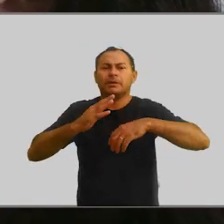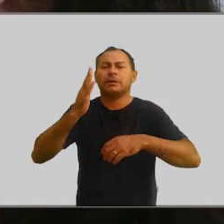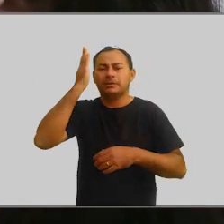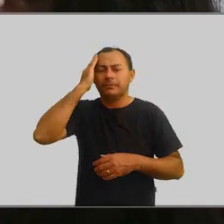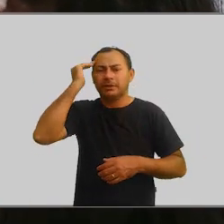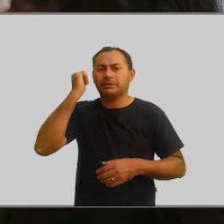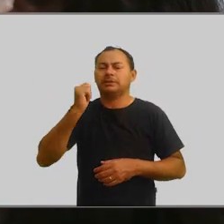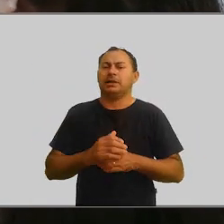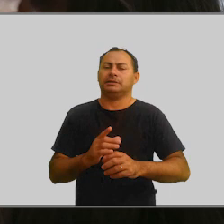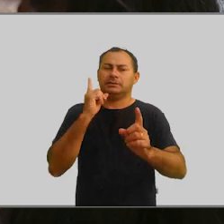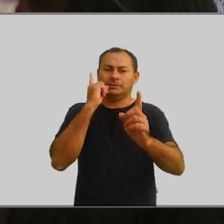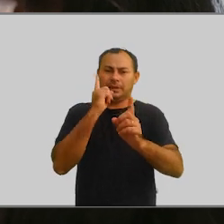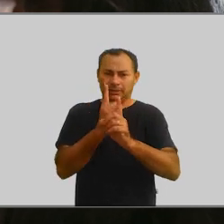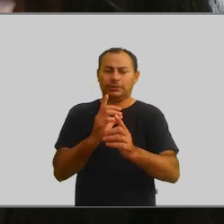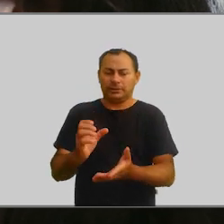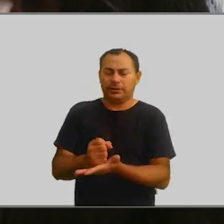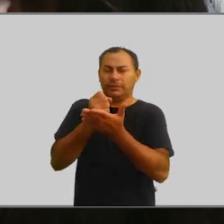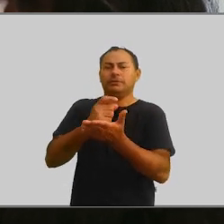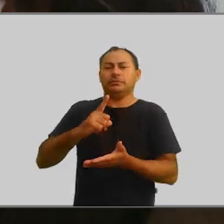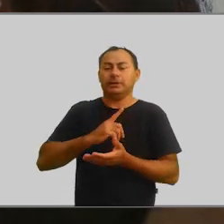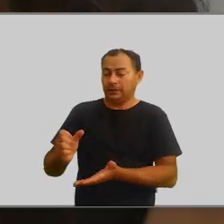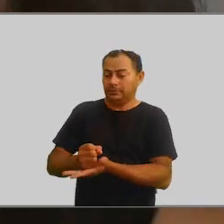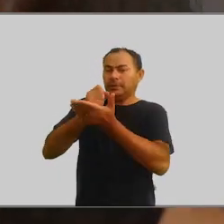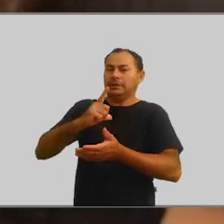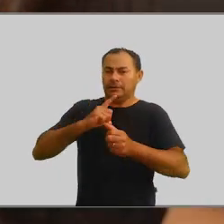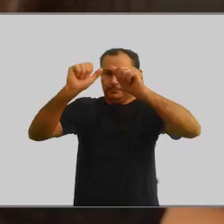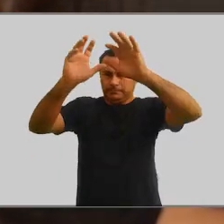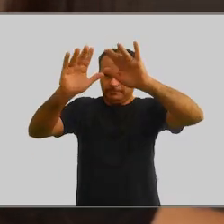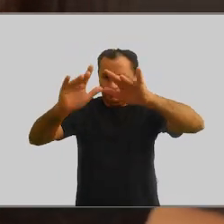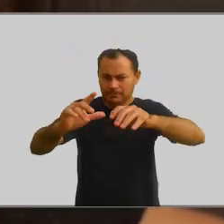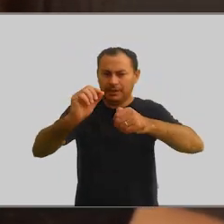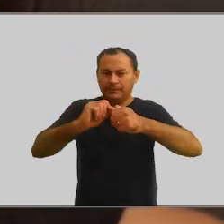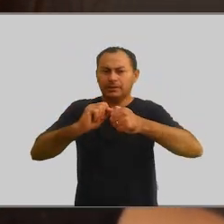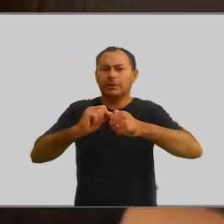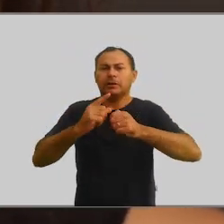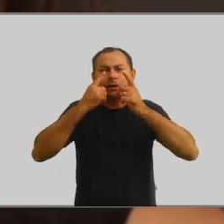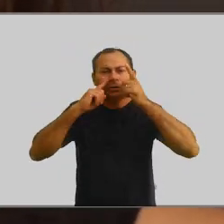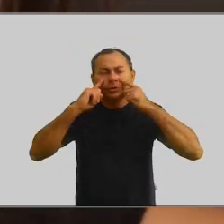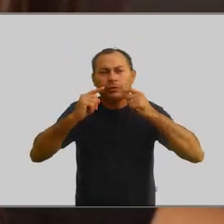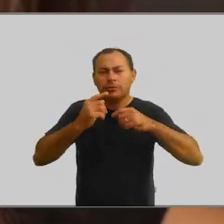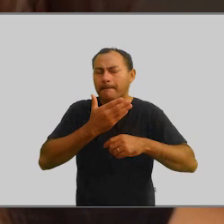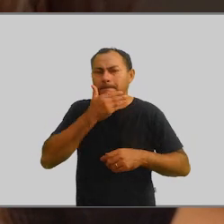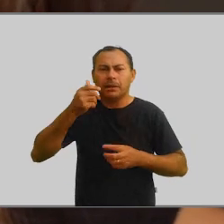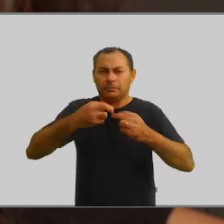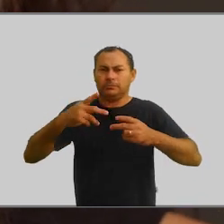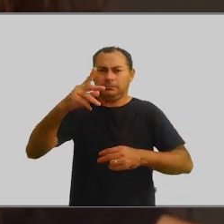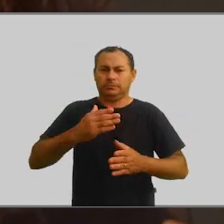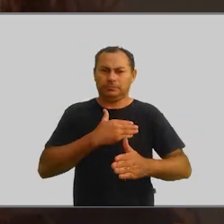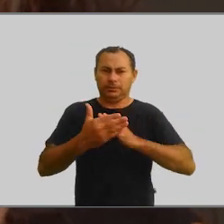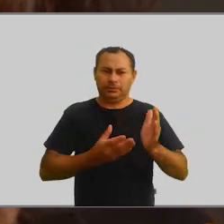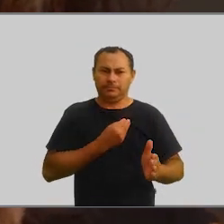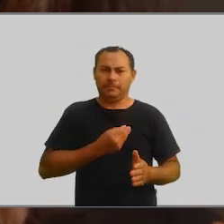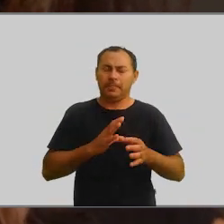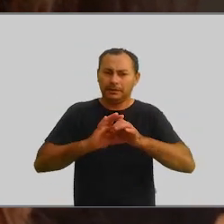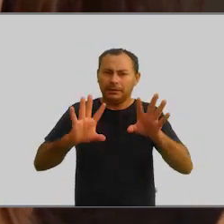descoberto a salvação. E na salvação há a bênção. Você pode fazer com que o choro seja a melhor coisa de toda a sua vida,